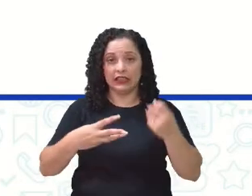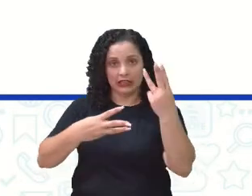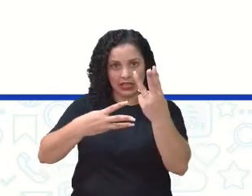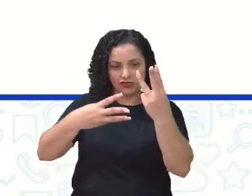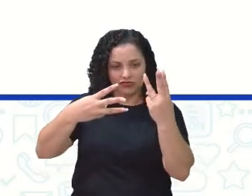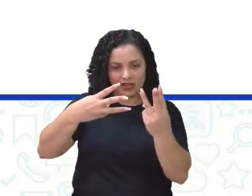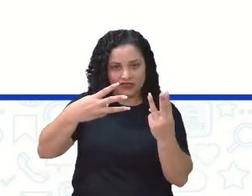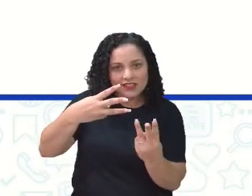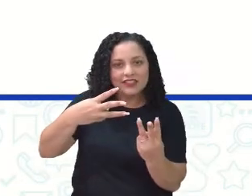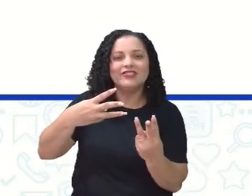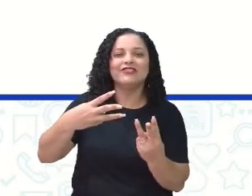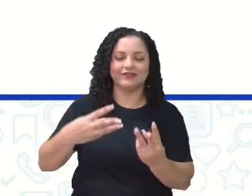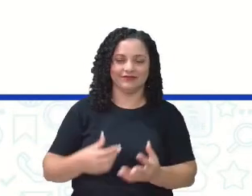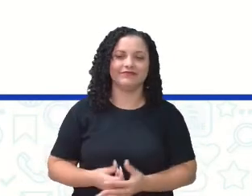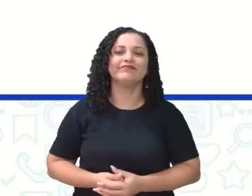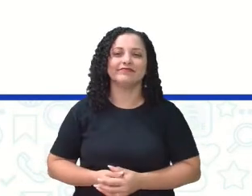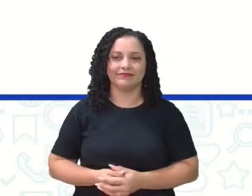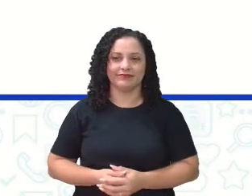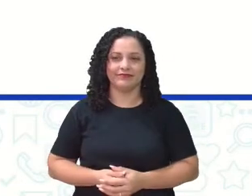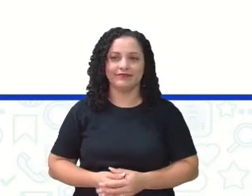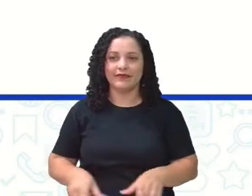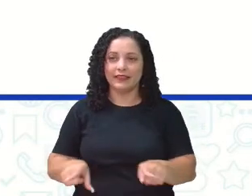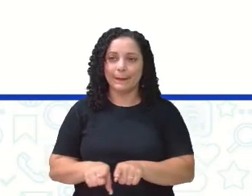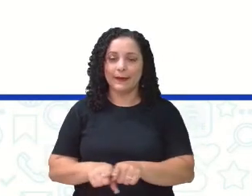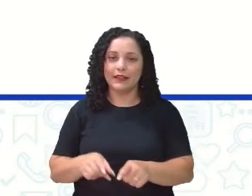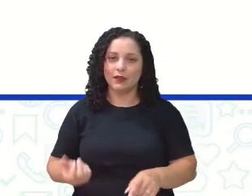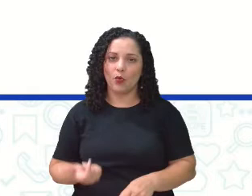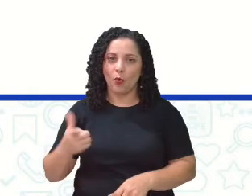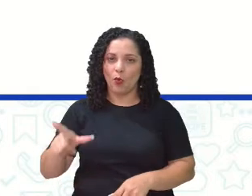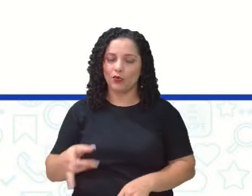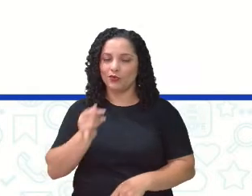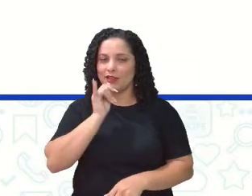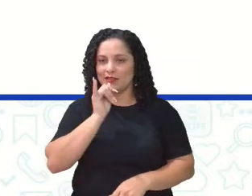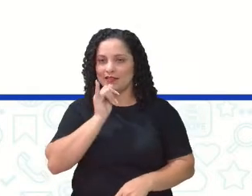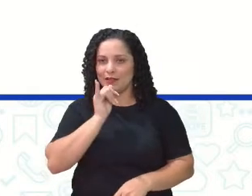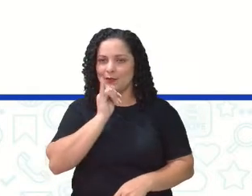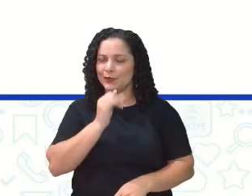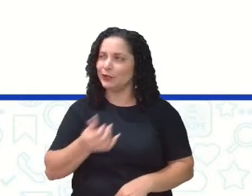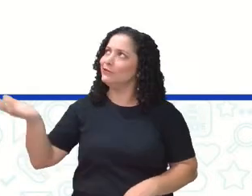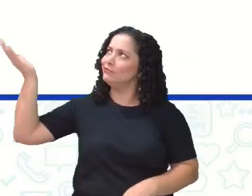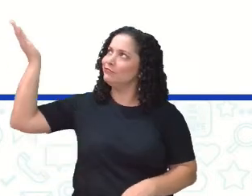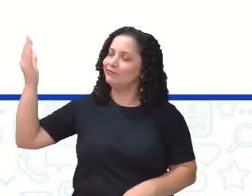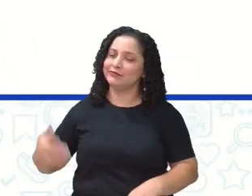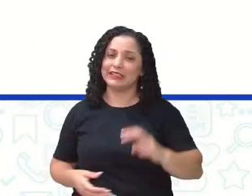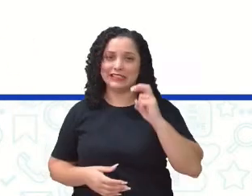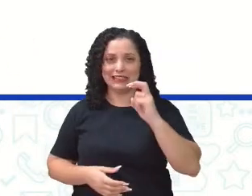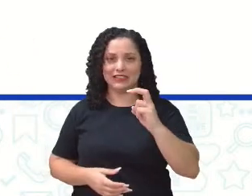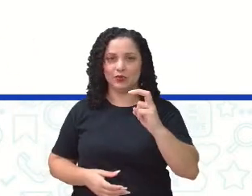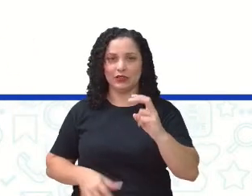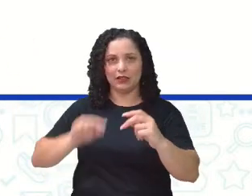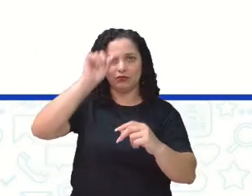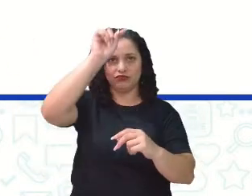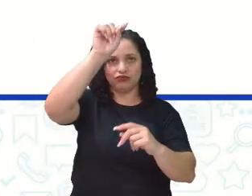3 vértices. A gente viu outro exemplo de um polígono aí que possui 5